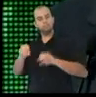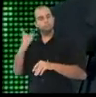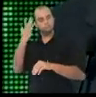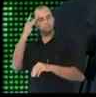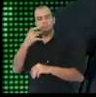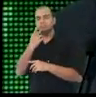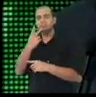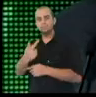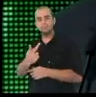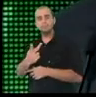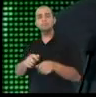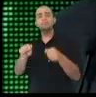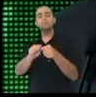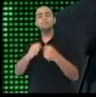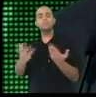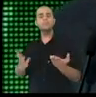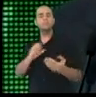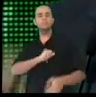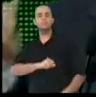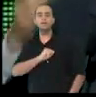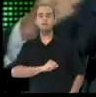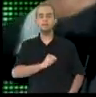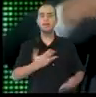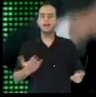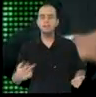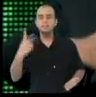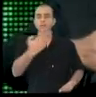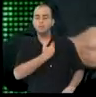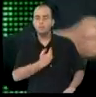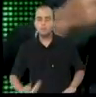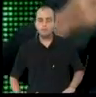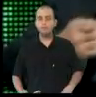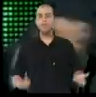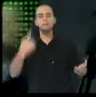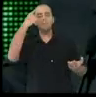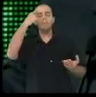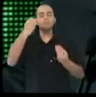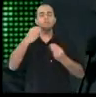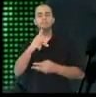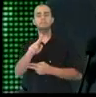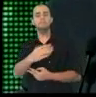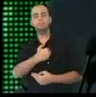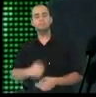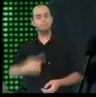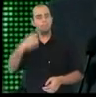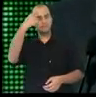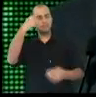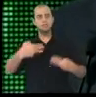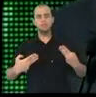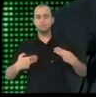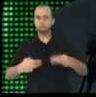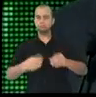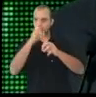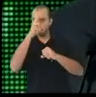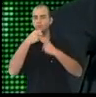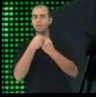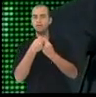ele fez uma crueldade. Foi o seu governo, eu não sei como é que, pensando assim, você, como ministra muito forte, deixou que